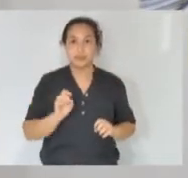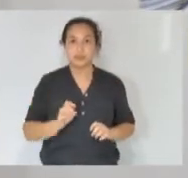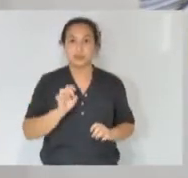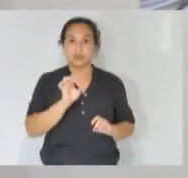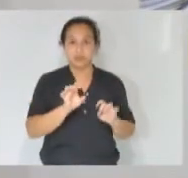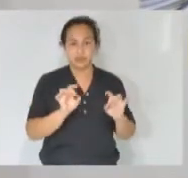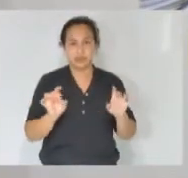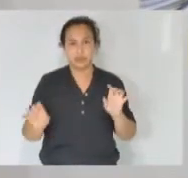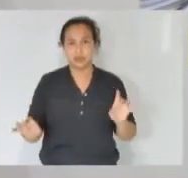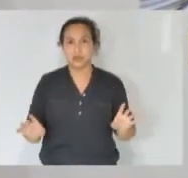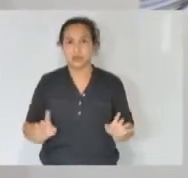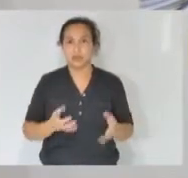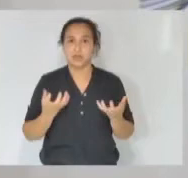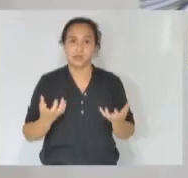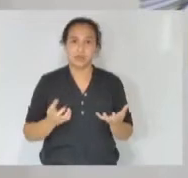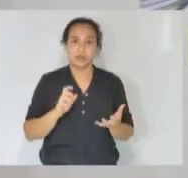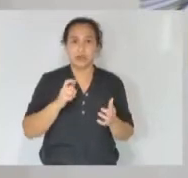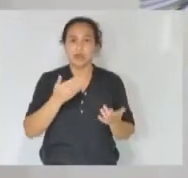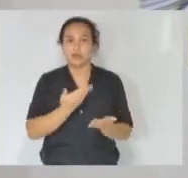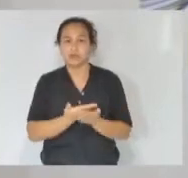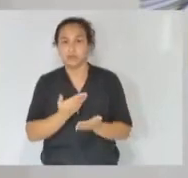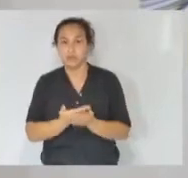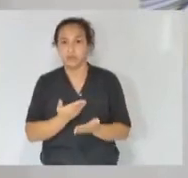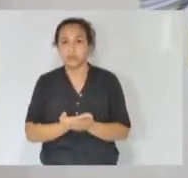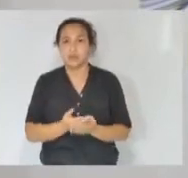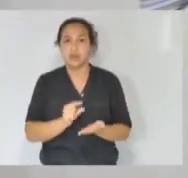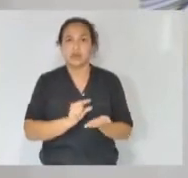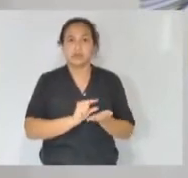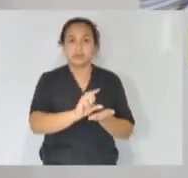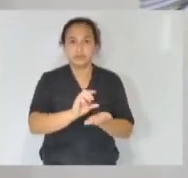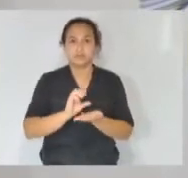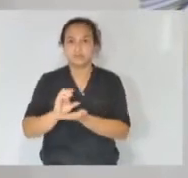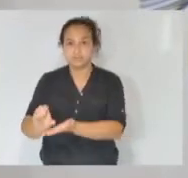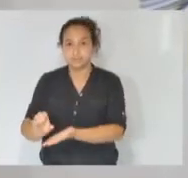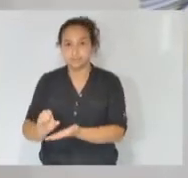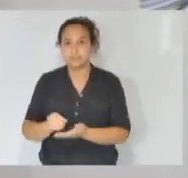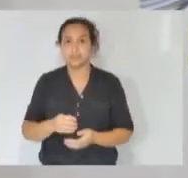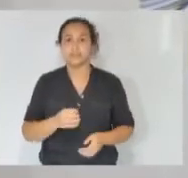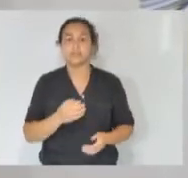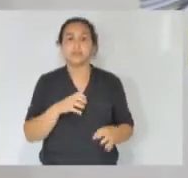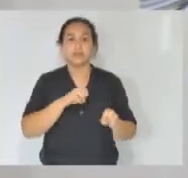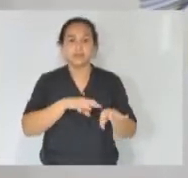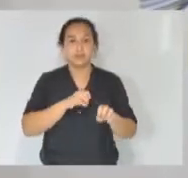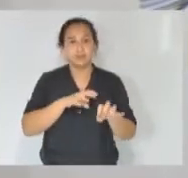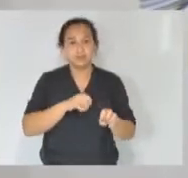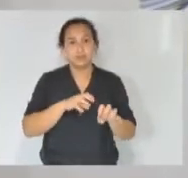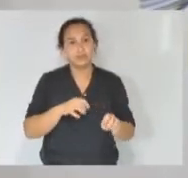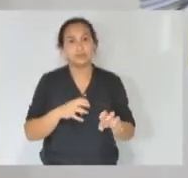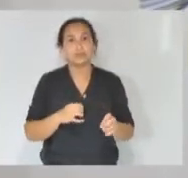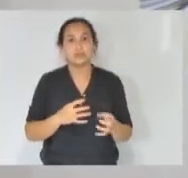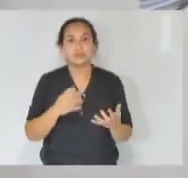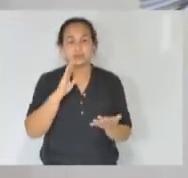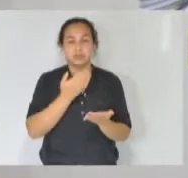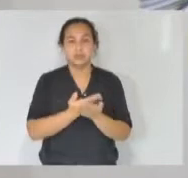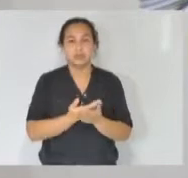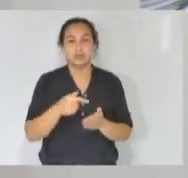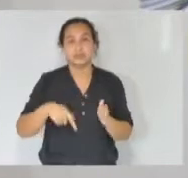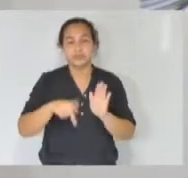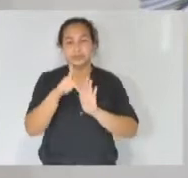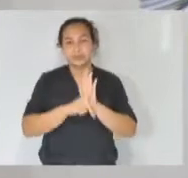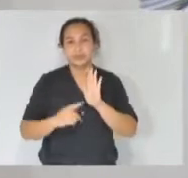estudar, quem quer investir, quem quer apostar na educação, e por isso esse projeto ele é importantíssimo